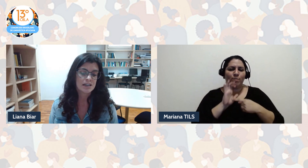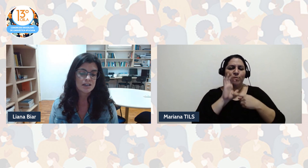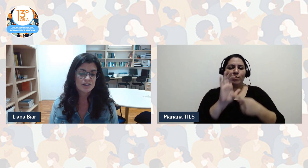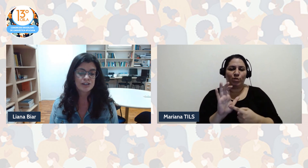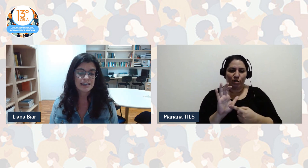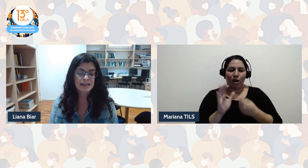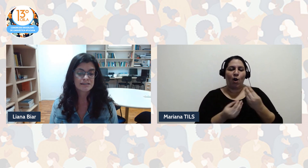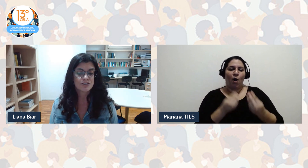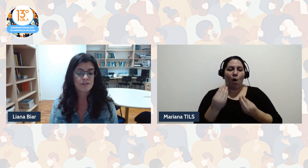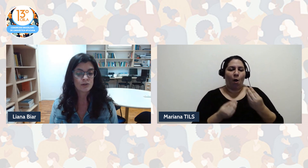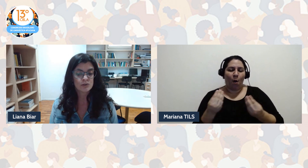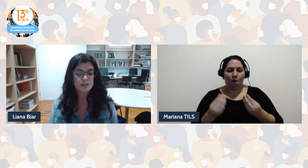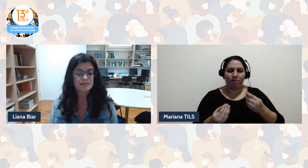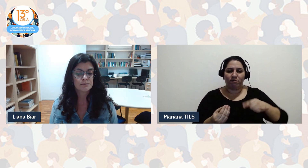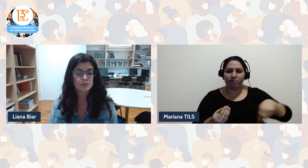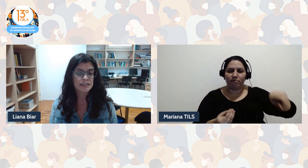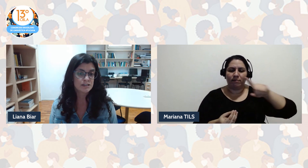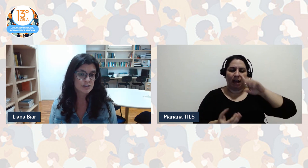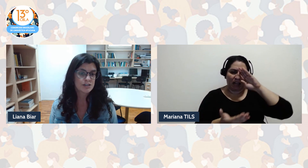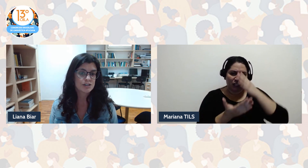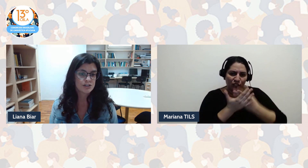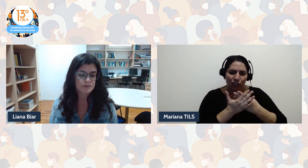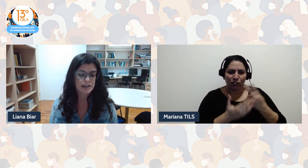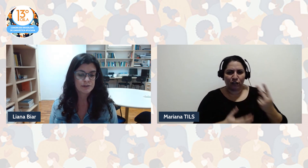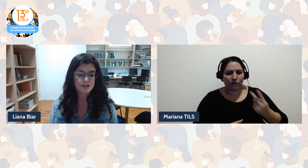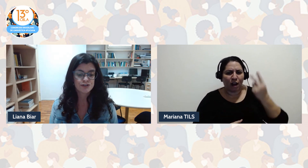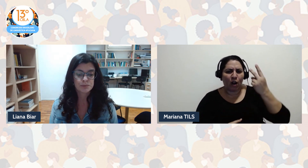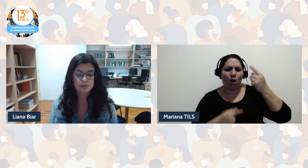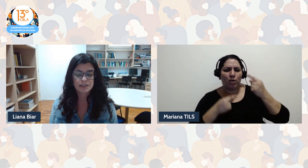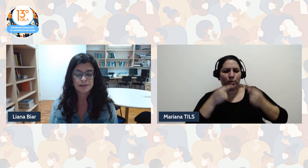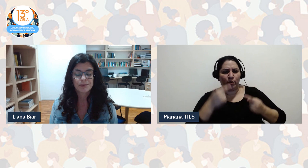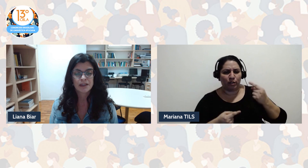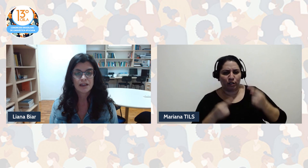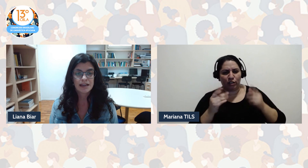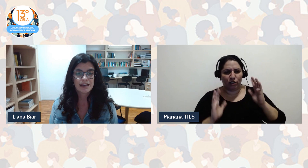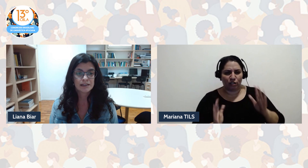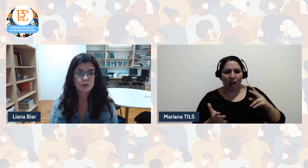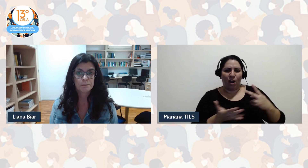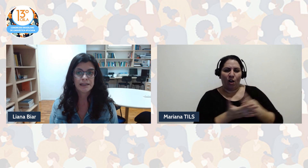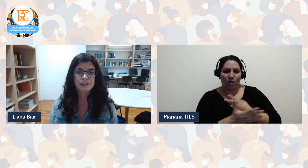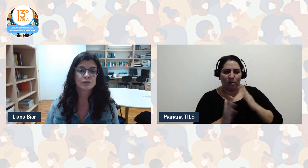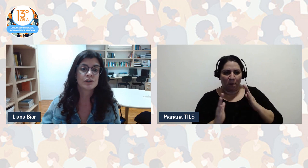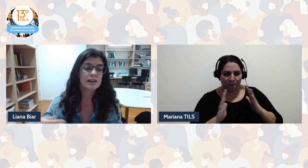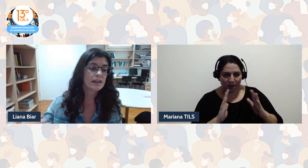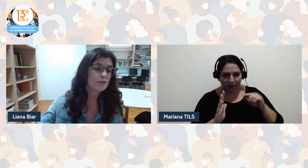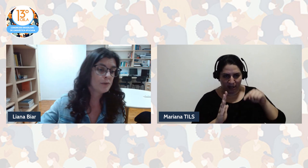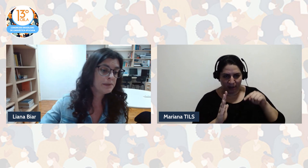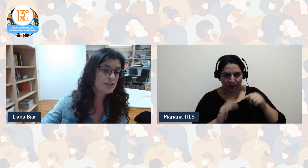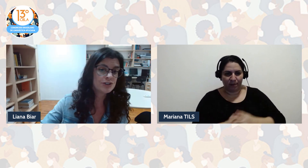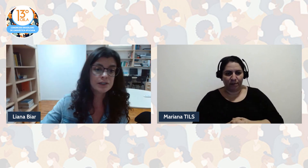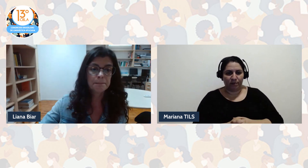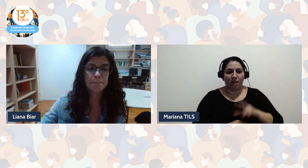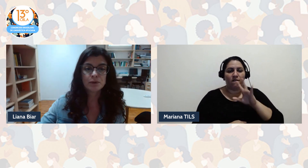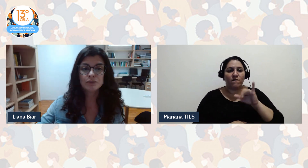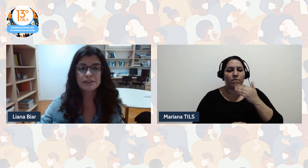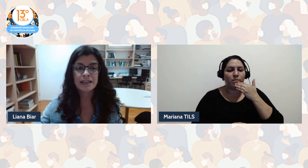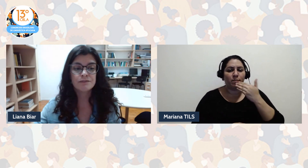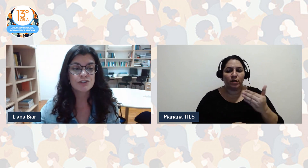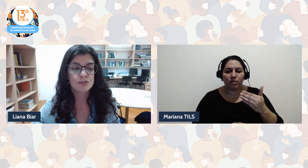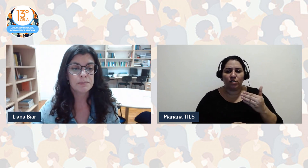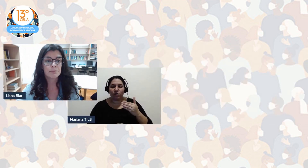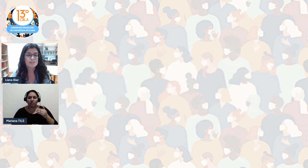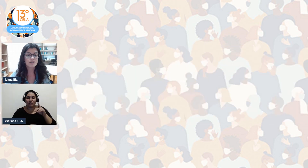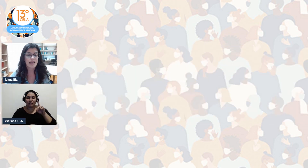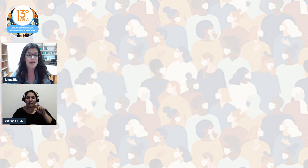ordens de crenças, valores e políticas que tiveram em disputa no período. Eu vou pedir para o